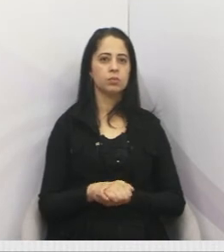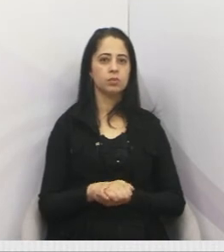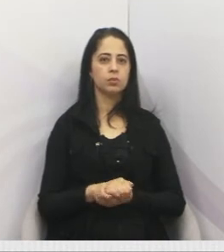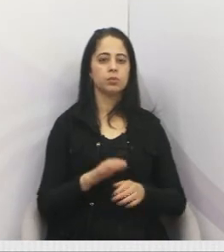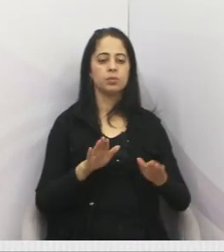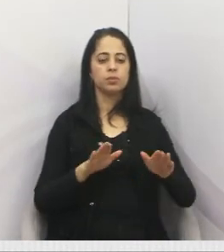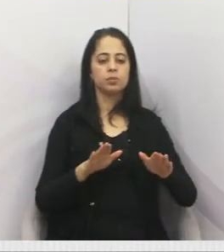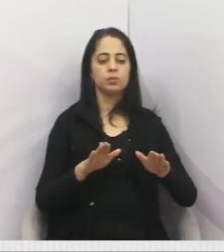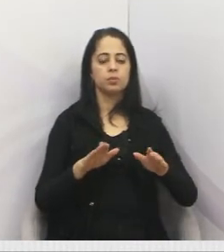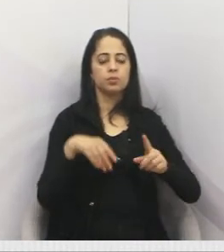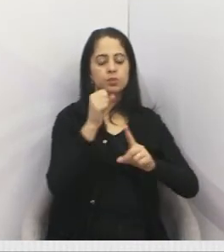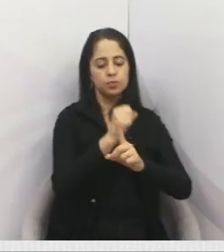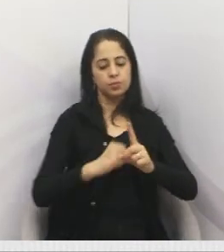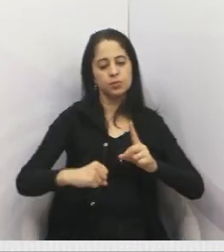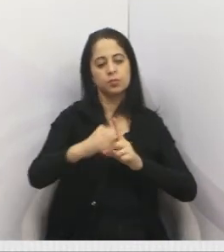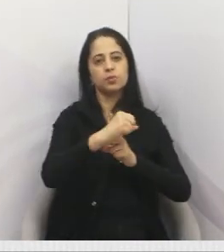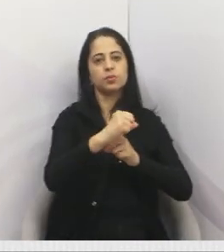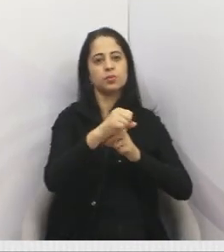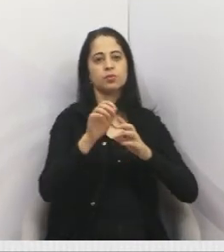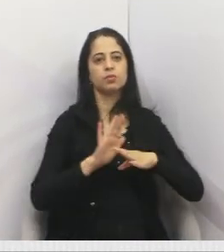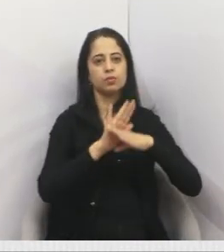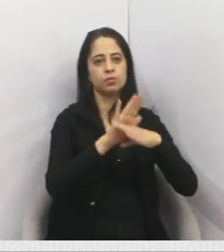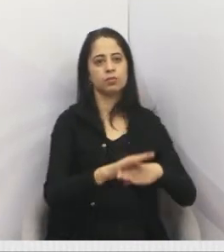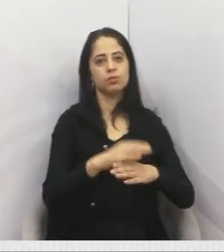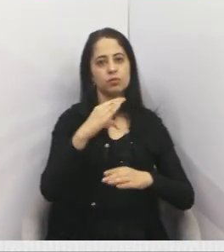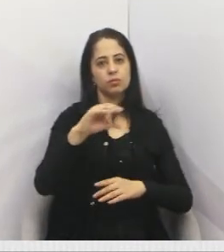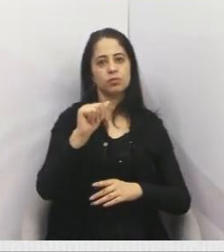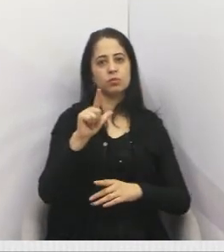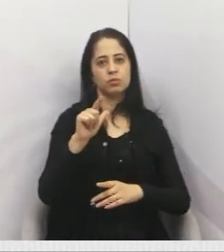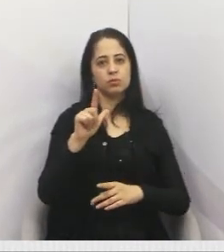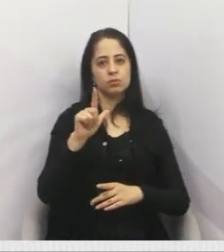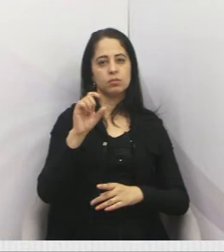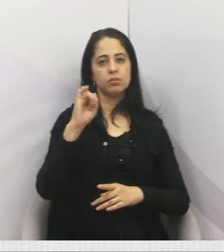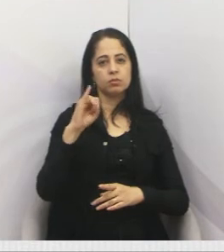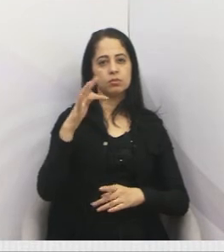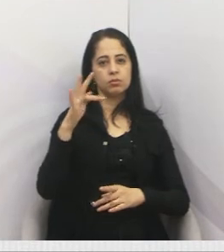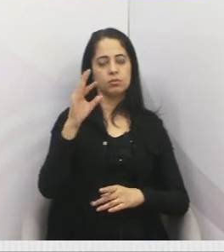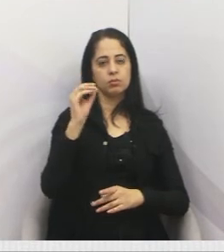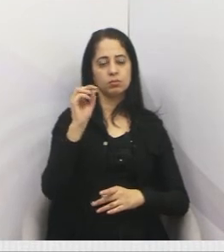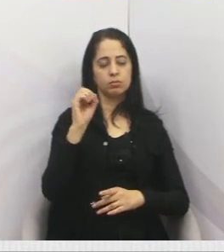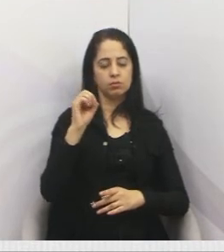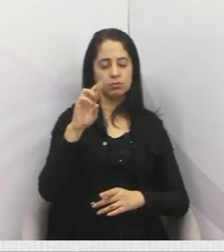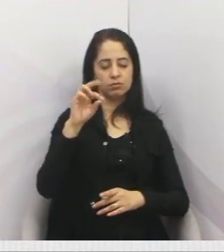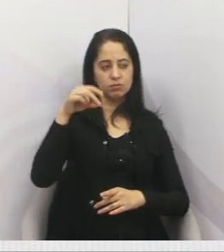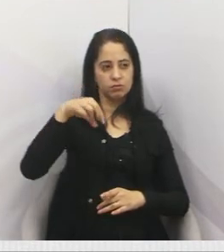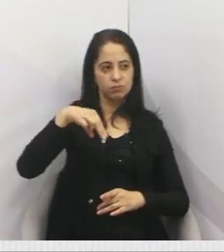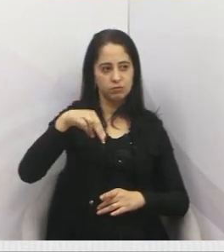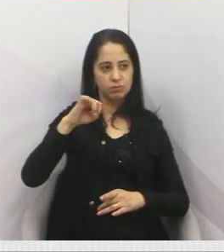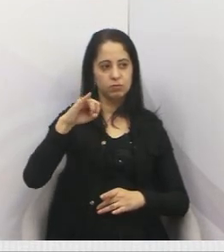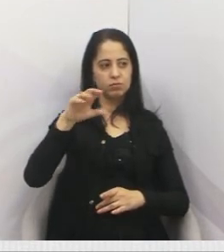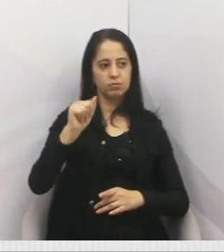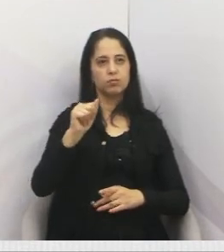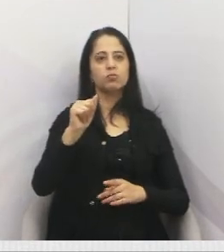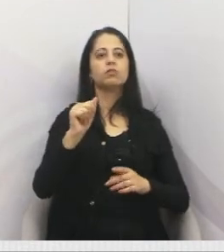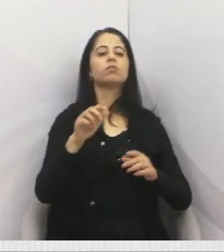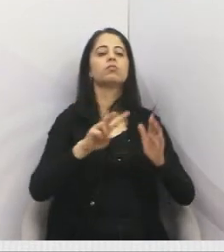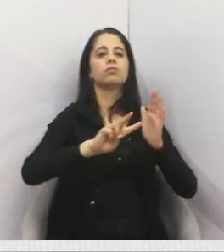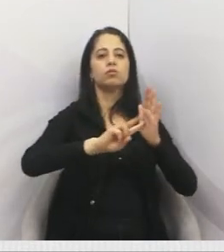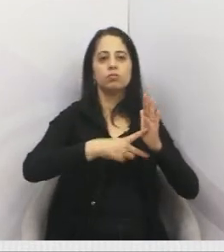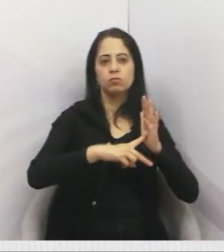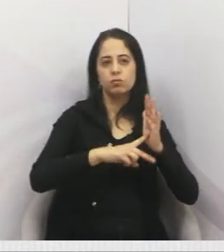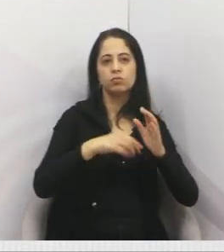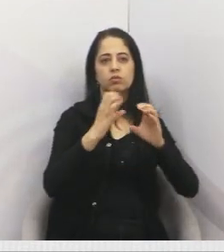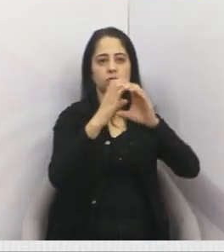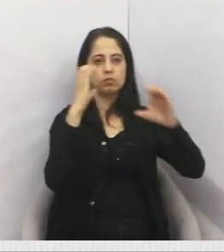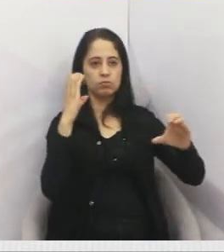Movimentos populares, Parque Califórnia, entidade de classe sindical, Sindicato dos Engenheiros, empresas ou entidades profissionais, Associação